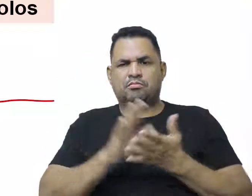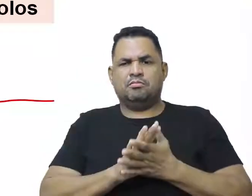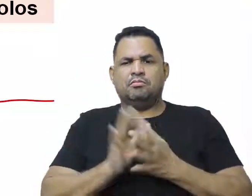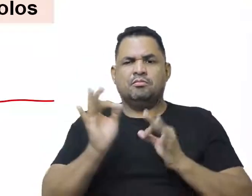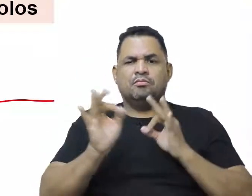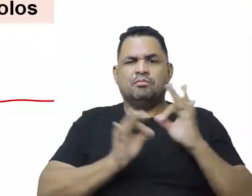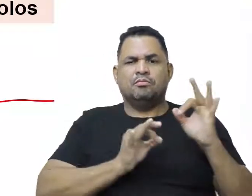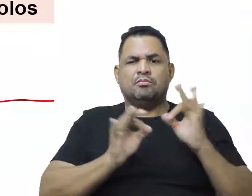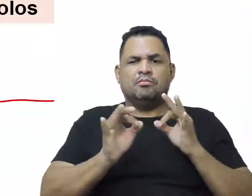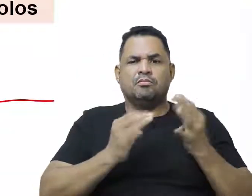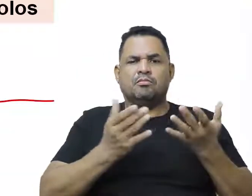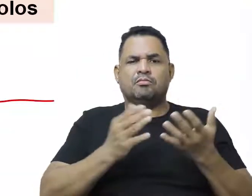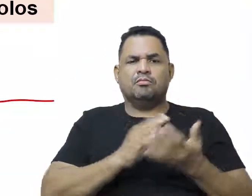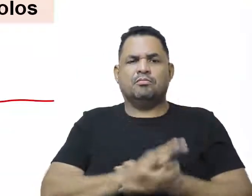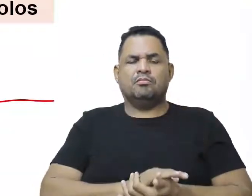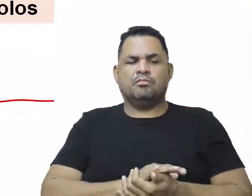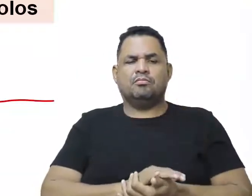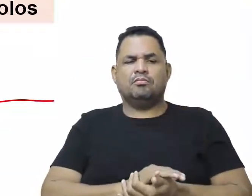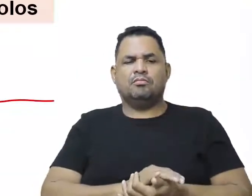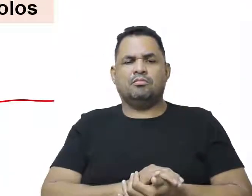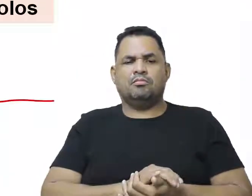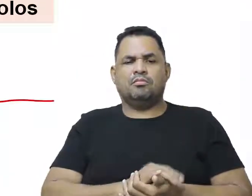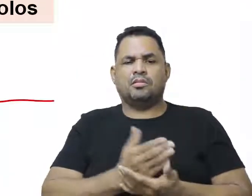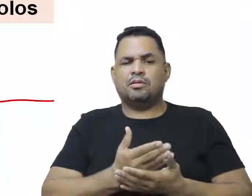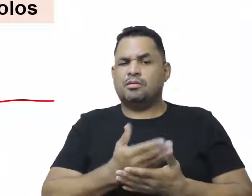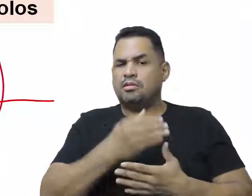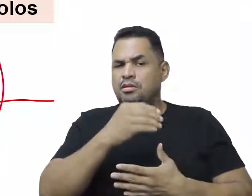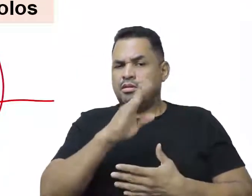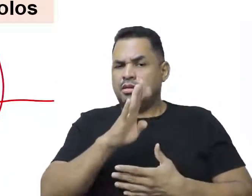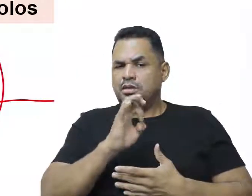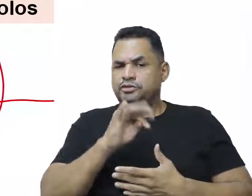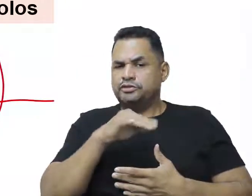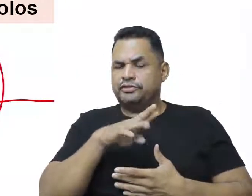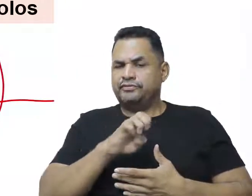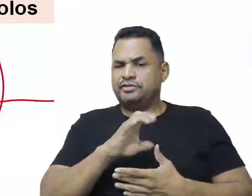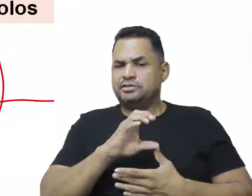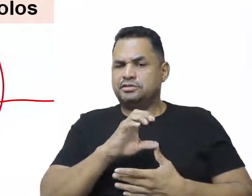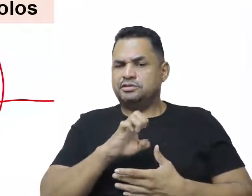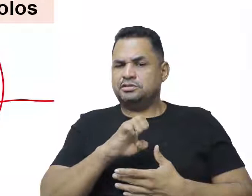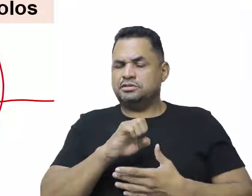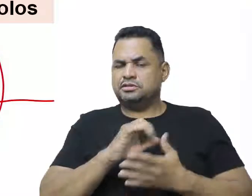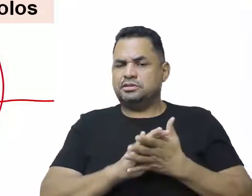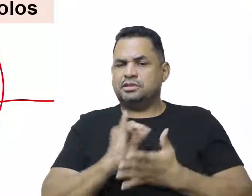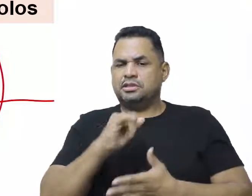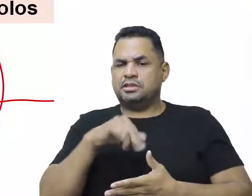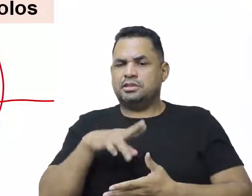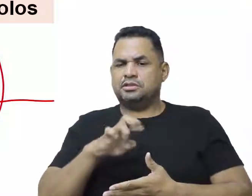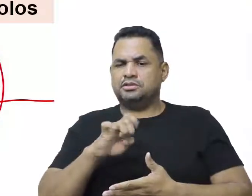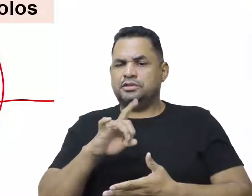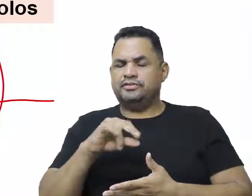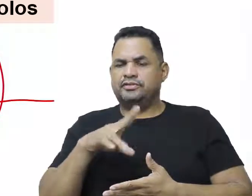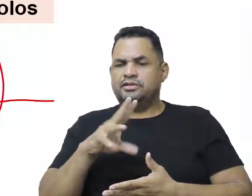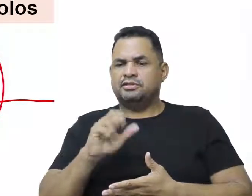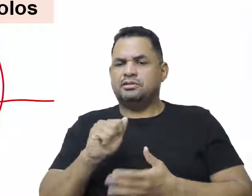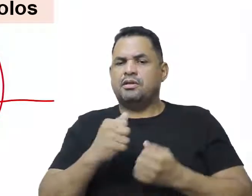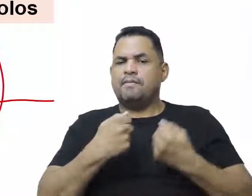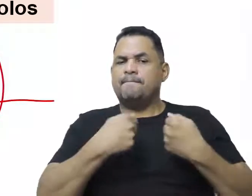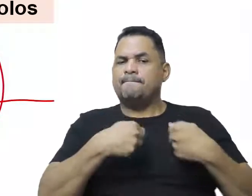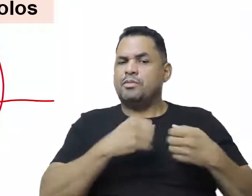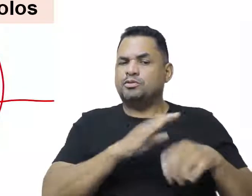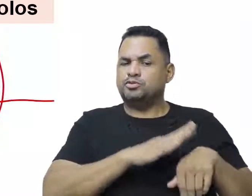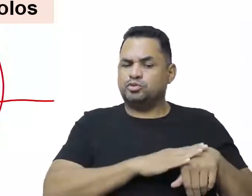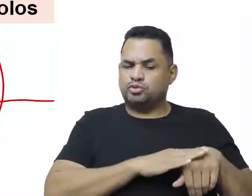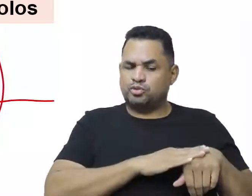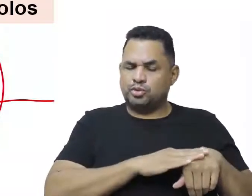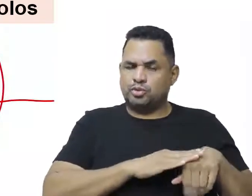regida por aspectos tangíveis e por aspectos e se vez né os tangíveis aqueles que eu posso tocar né